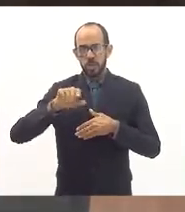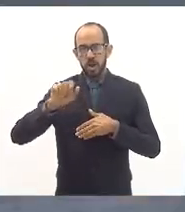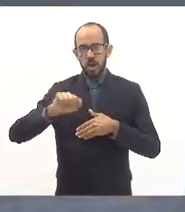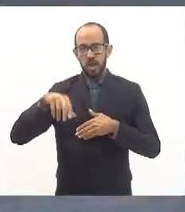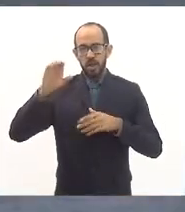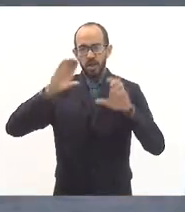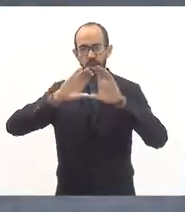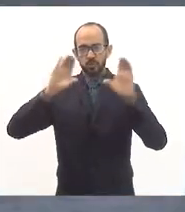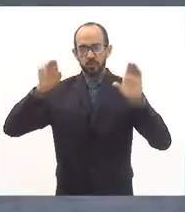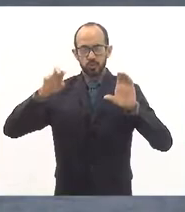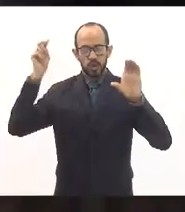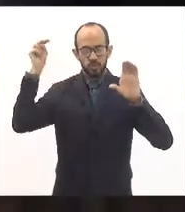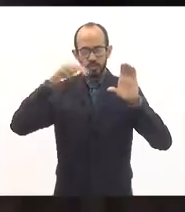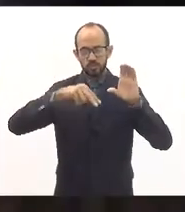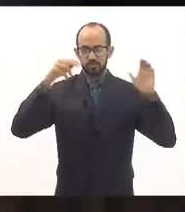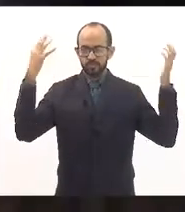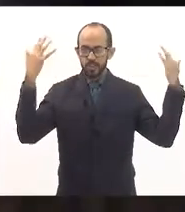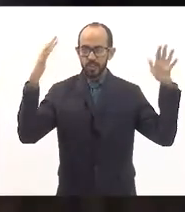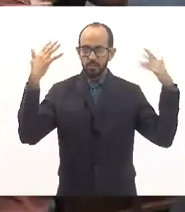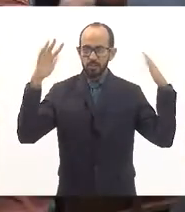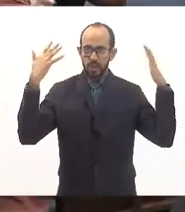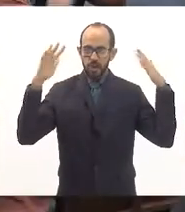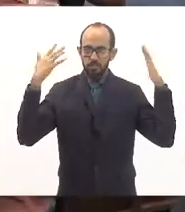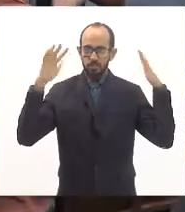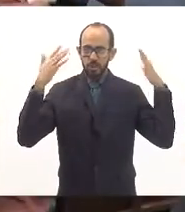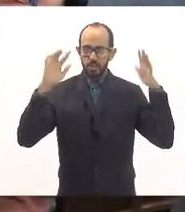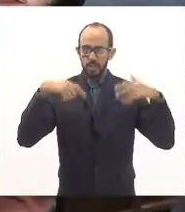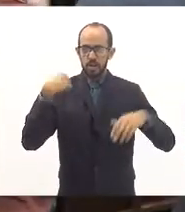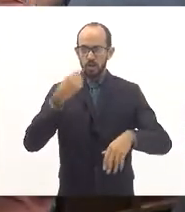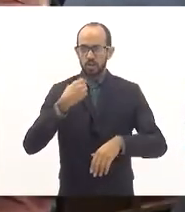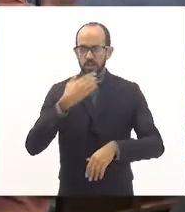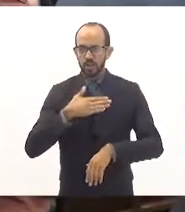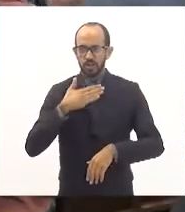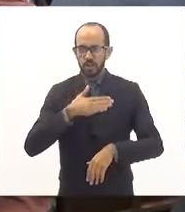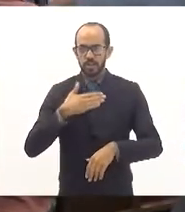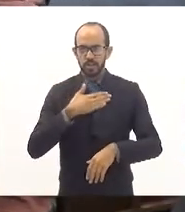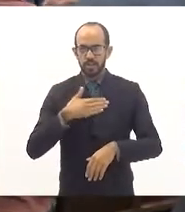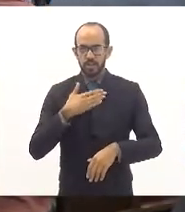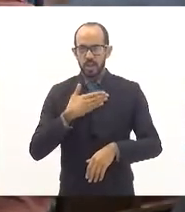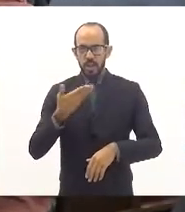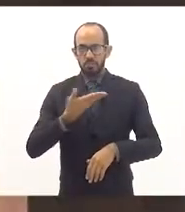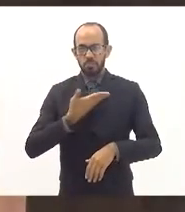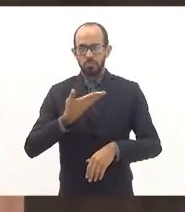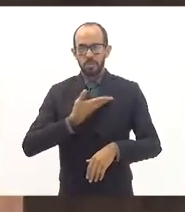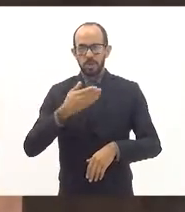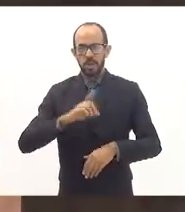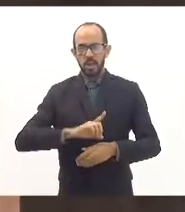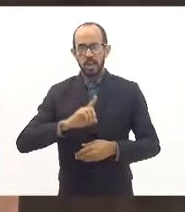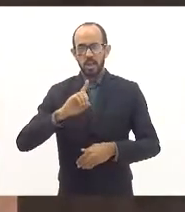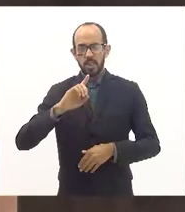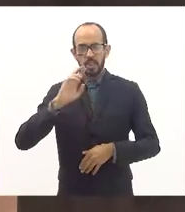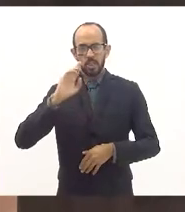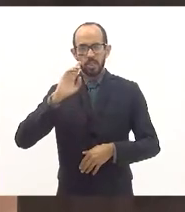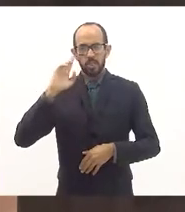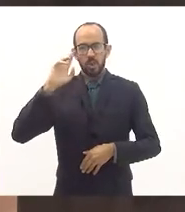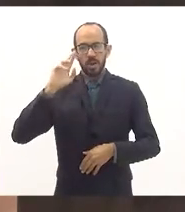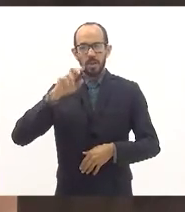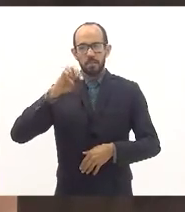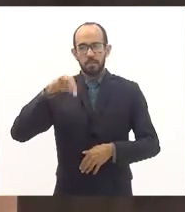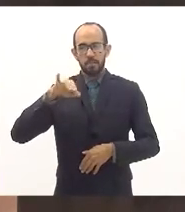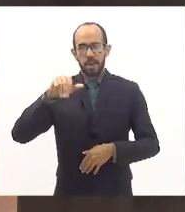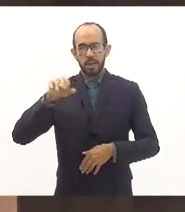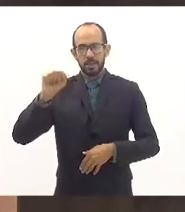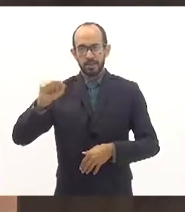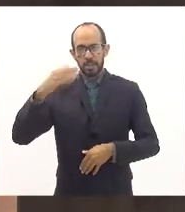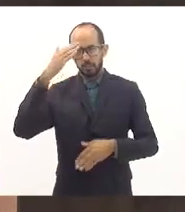está aplaudindo a nossa querida companheira, dona Maria. Muitíssimo obrigada pela